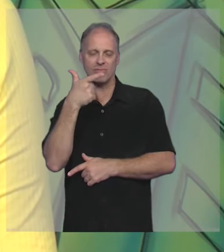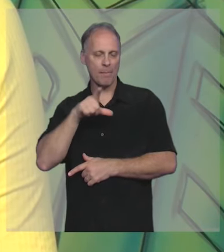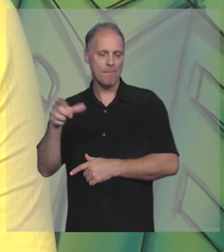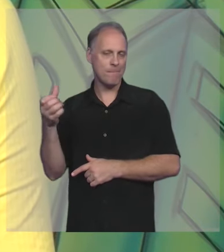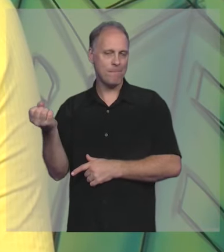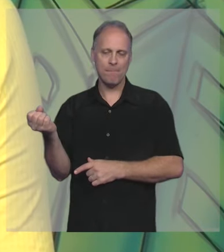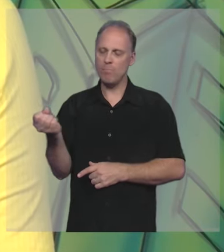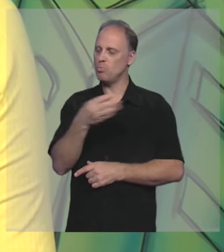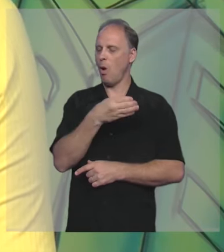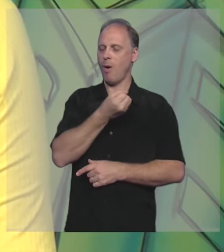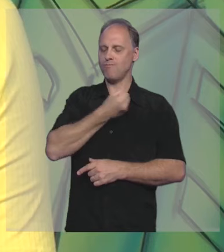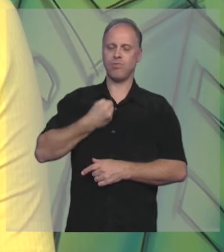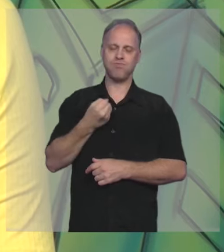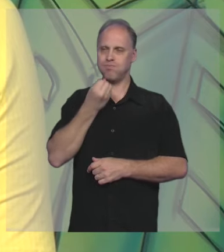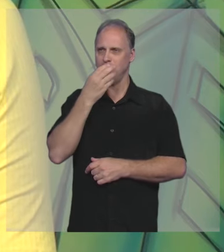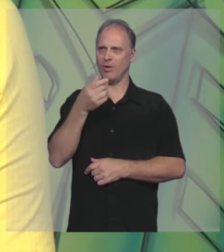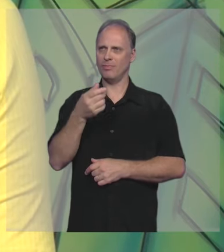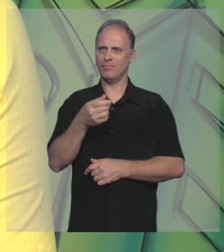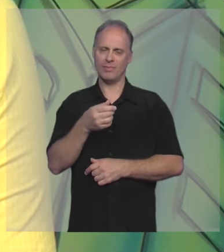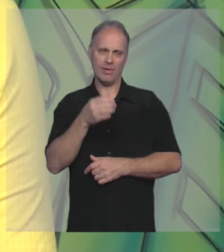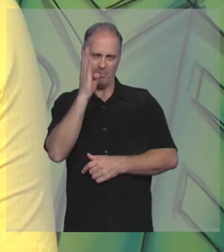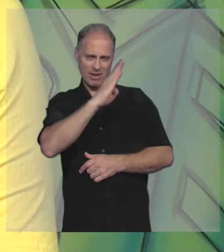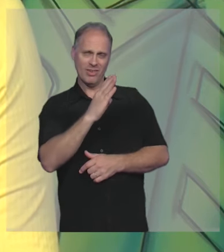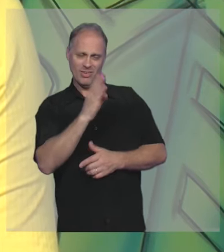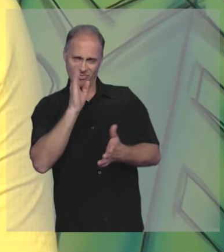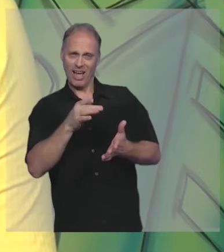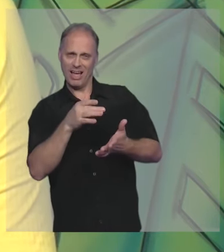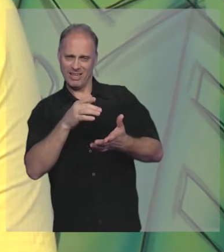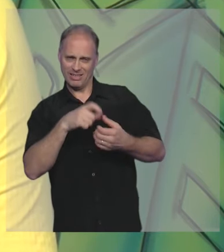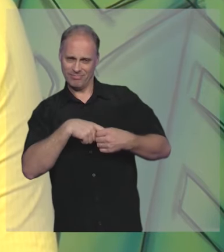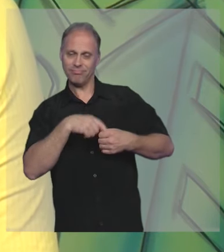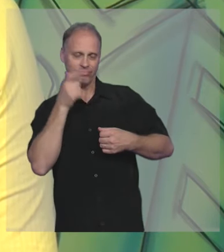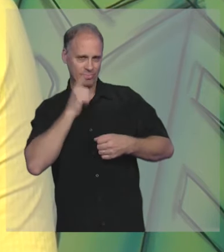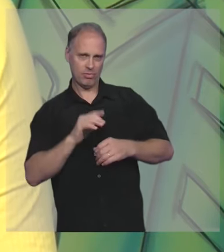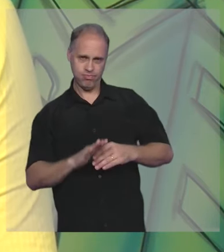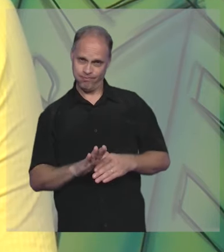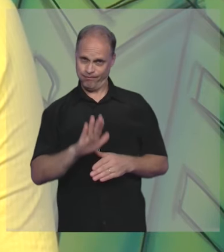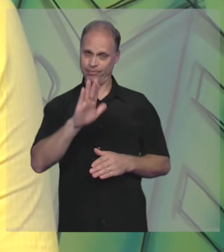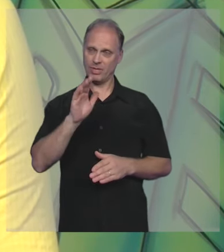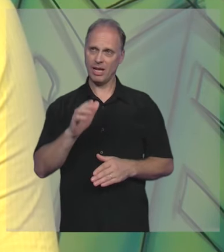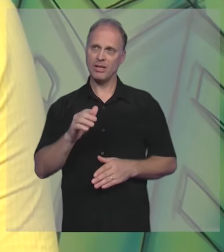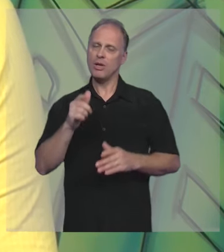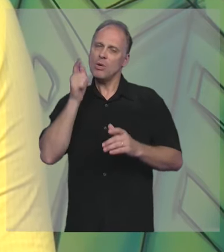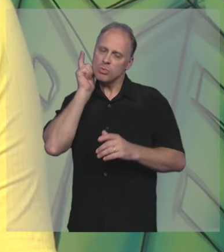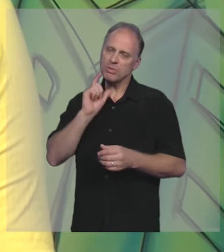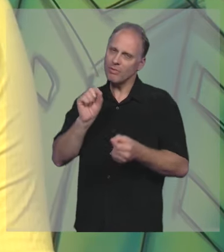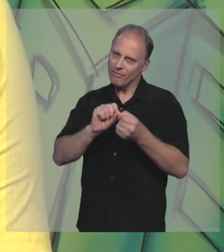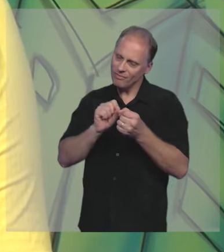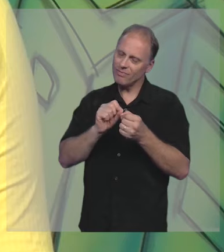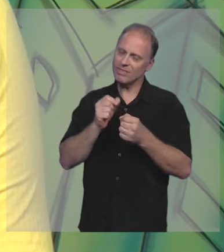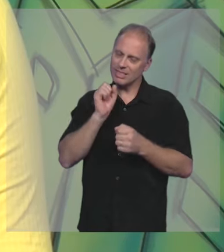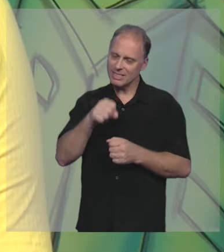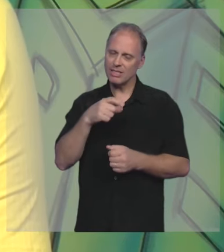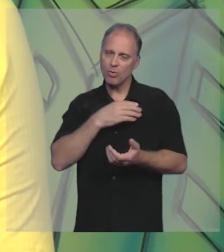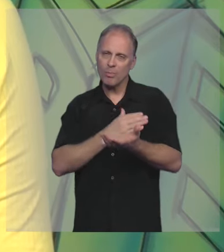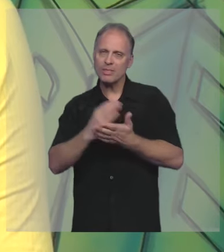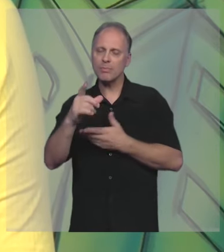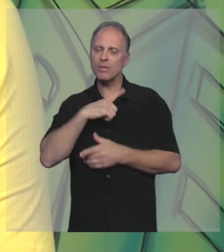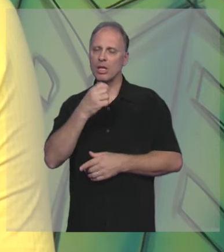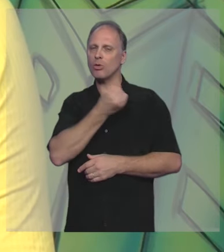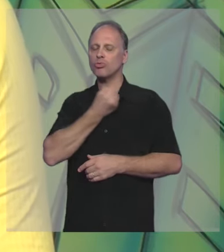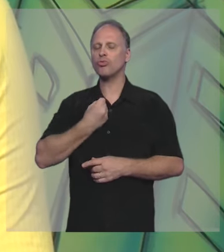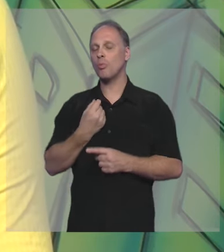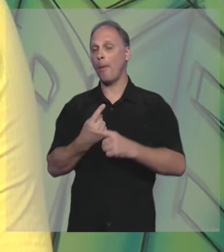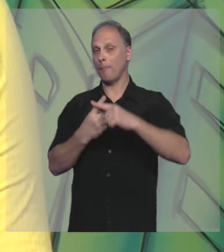com os números a mil maravilhas. Mas saiu mesmo, professor? Saímos, nós conseguimos dizer assim que saímos. Nós começamos a ter alguns